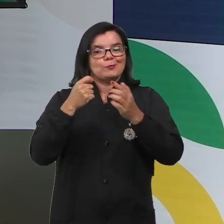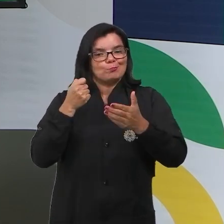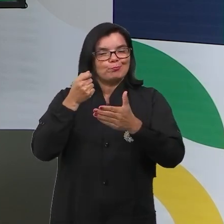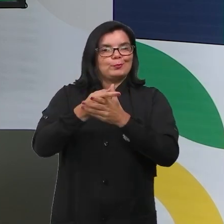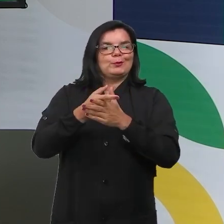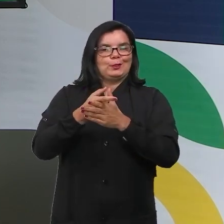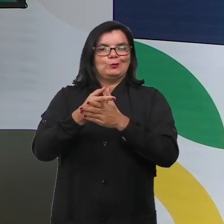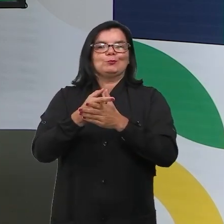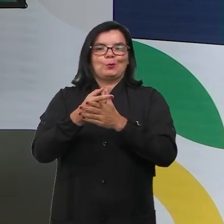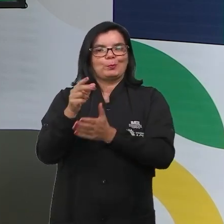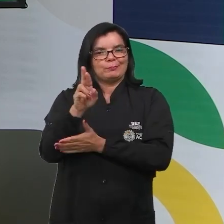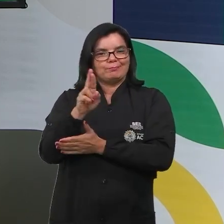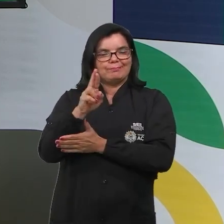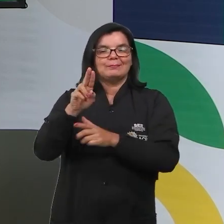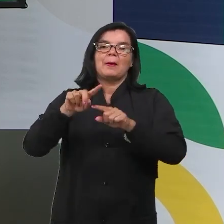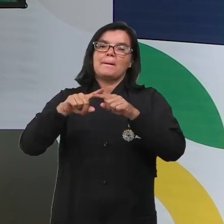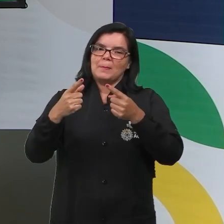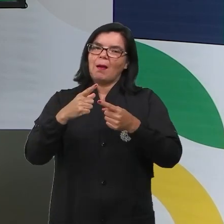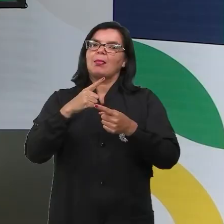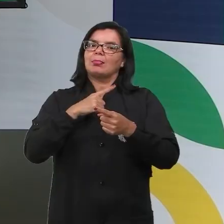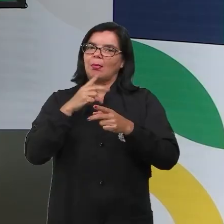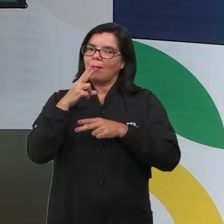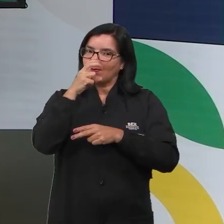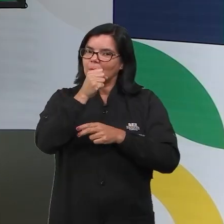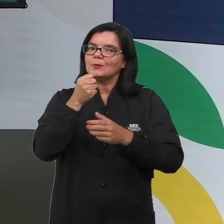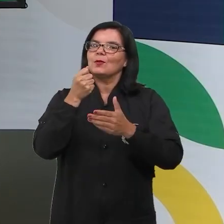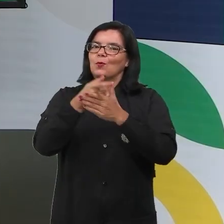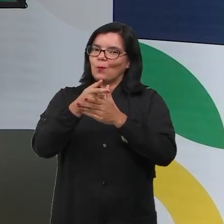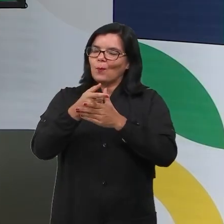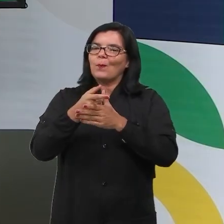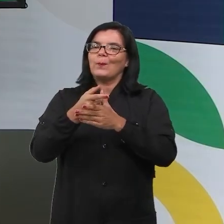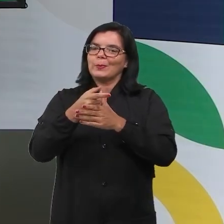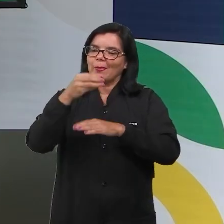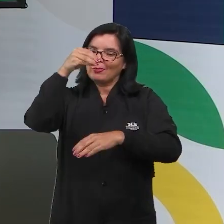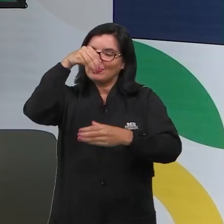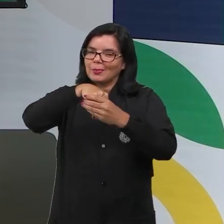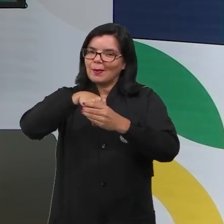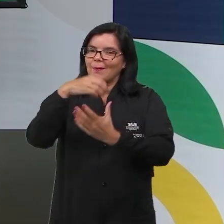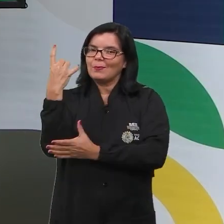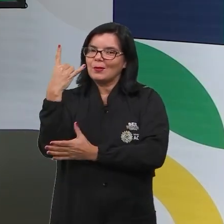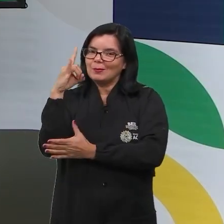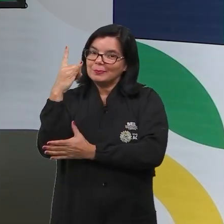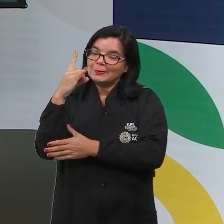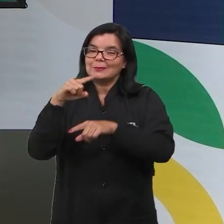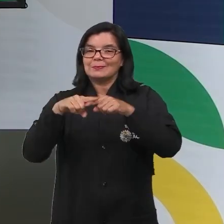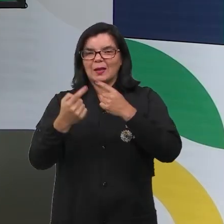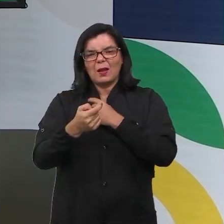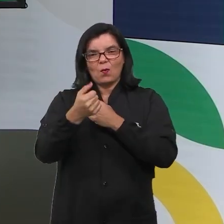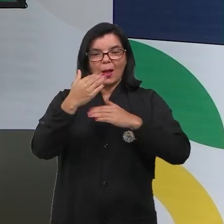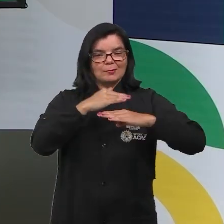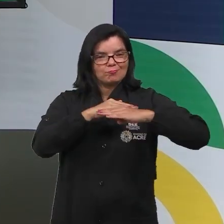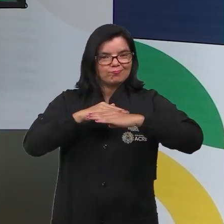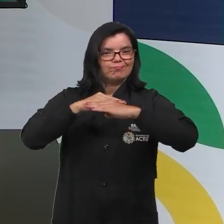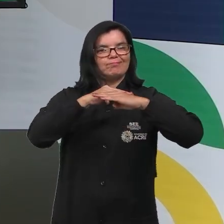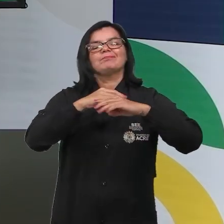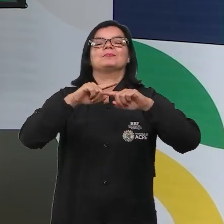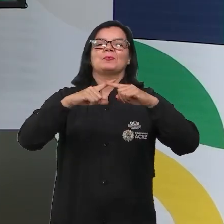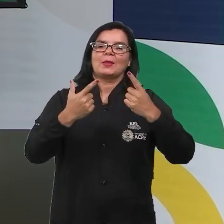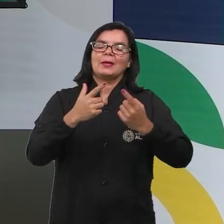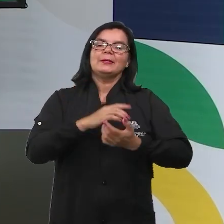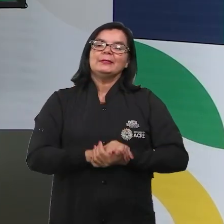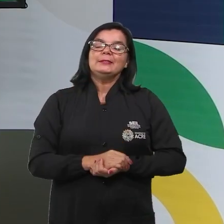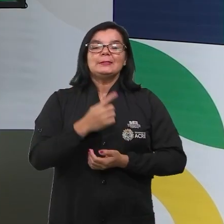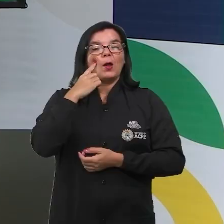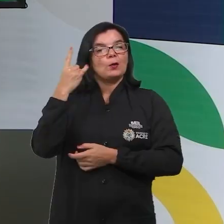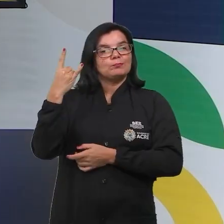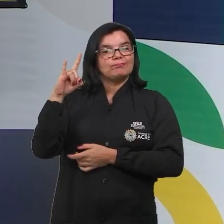real, né? Mas o real já teve muito poder de compra dentro da Bolívia. Hoje ele já não é essas coisas, já é quase equiparado, mas já teve muito. Então